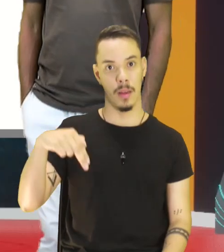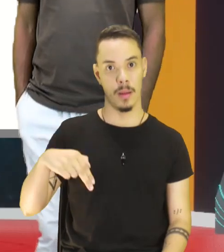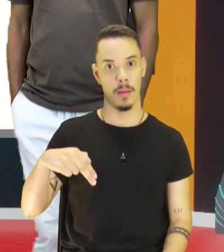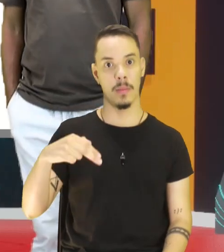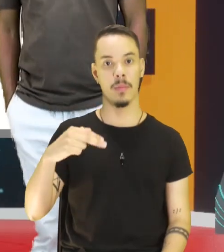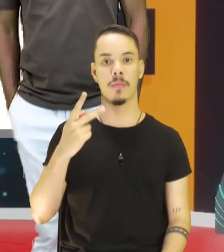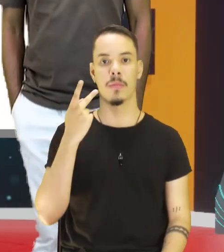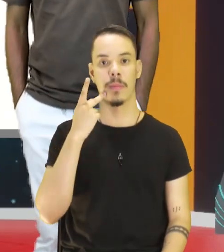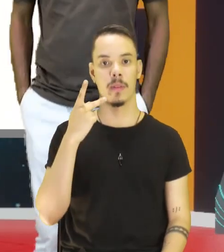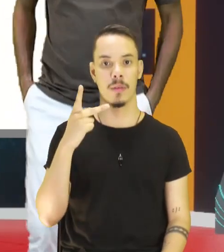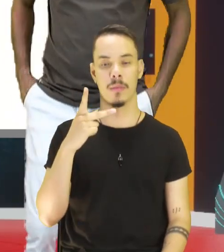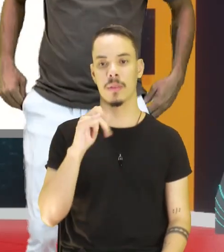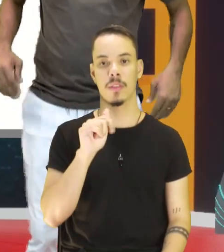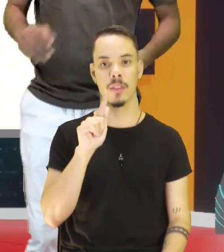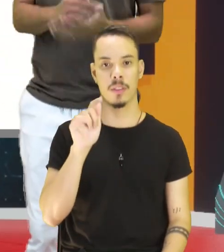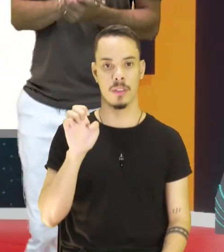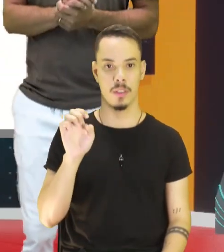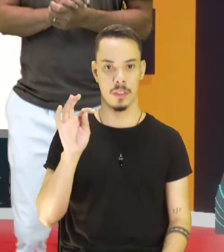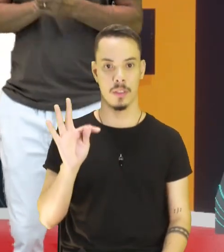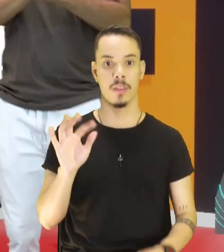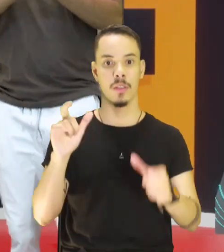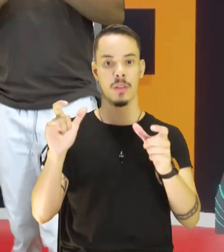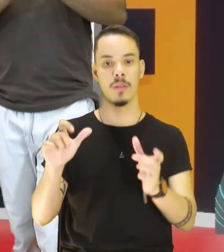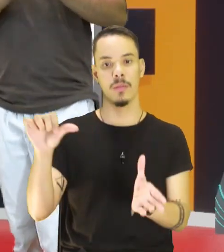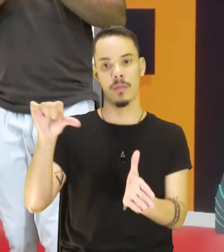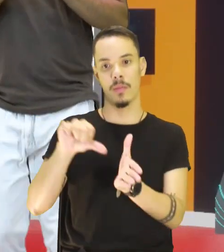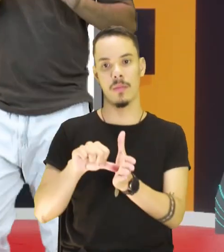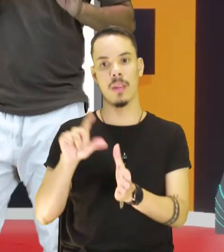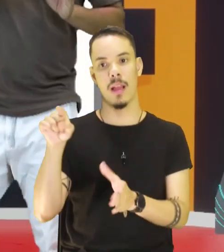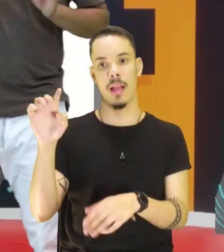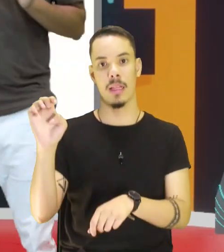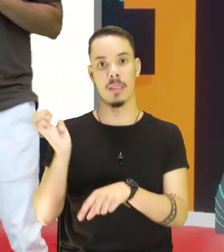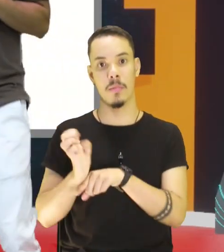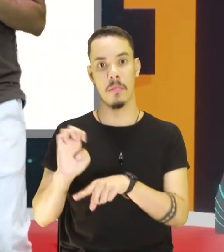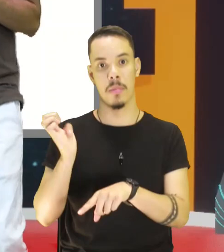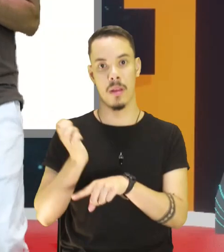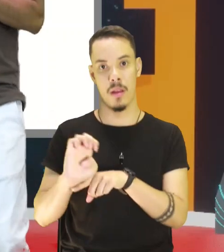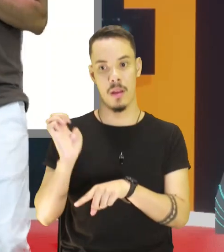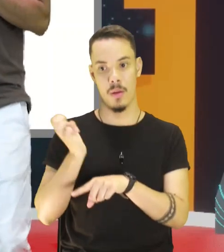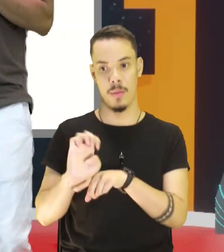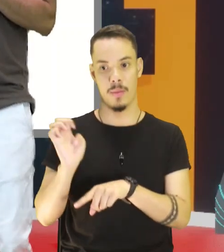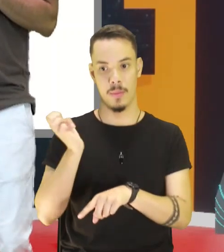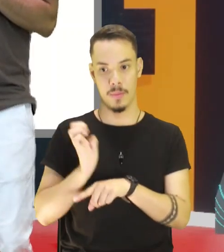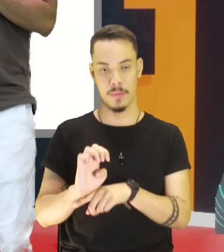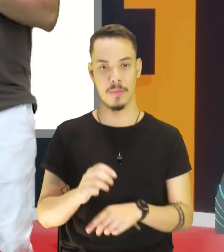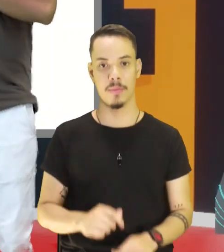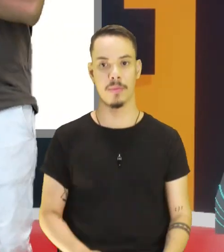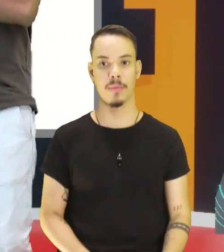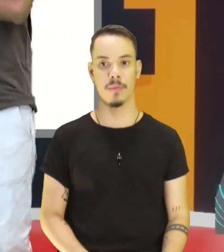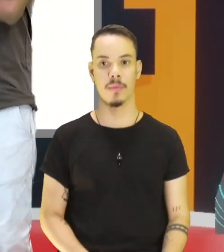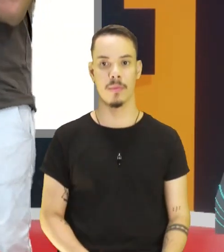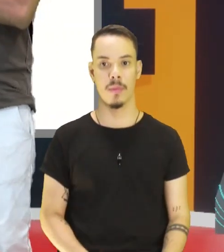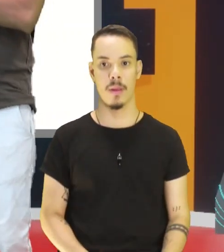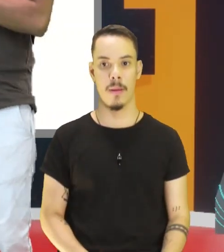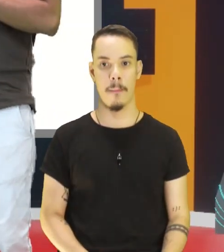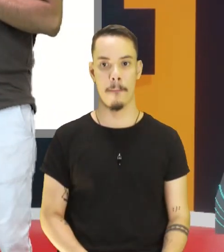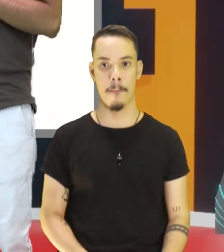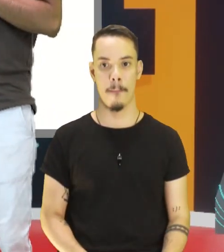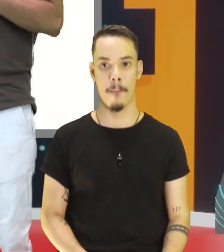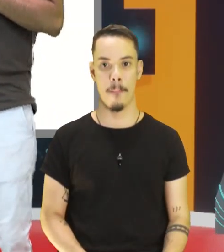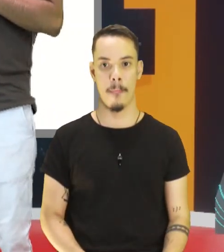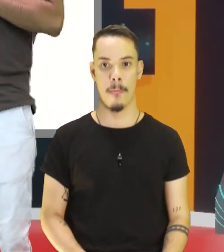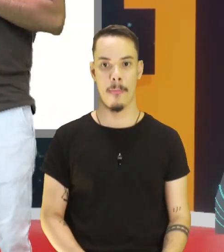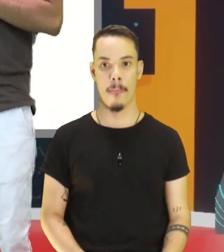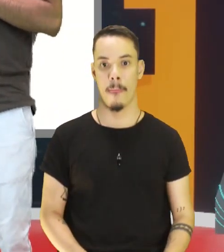em Espigão do Oeste. Ixi, Espigão do Oeste, eu não sei nem assim não, mas ela começou por Espigão do